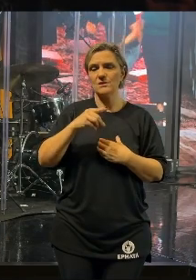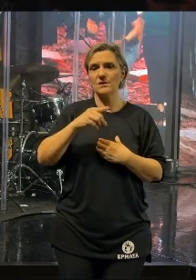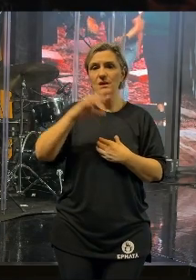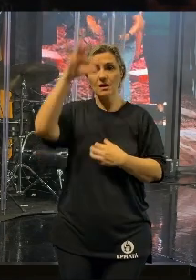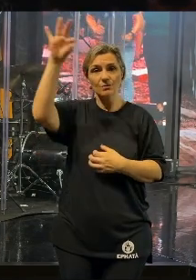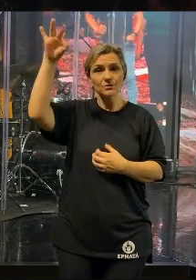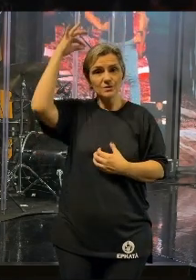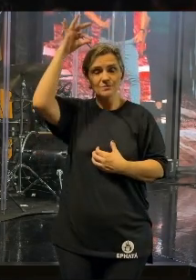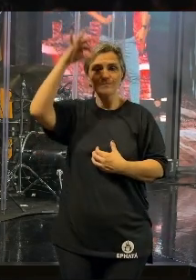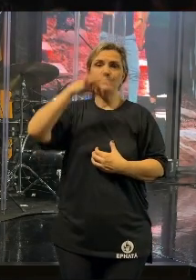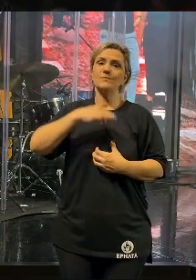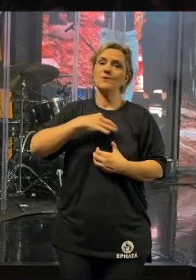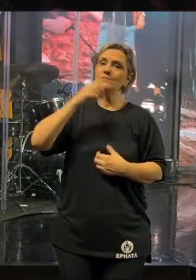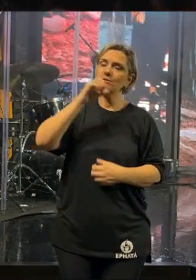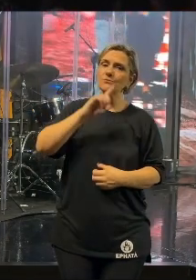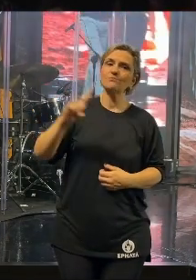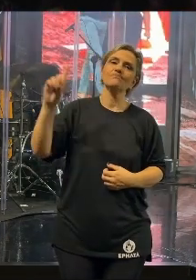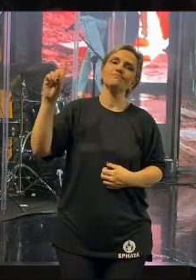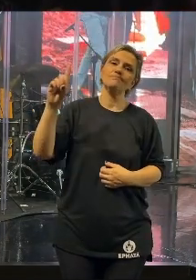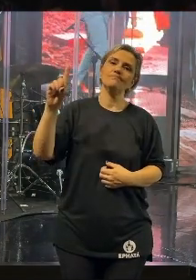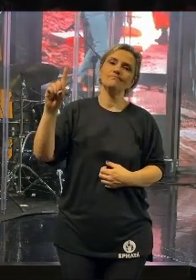carrega.